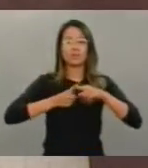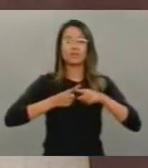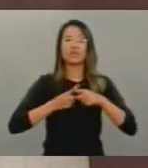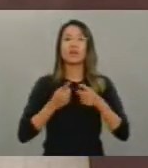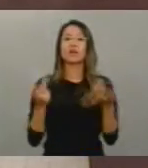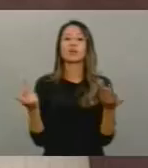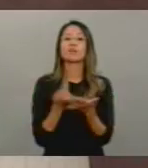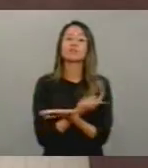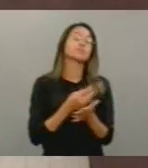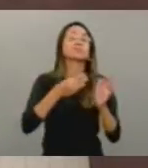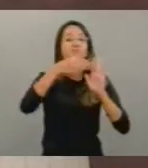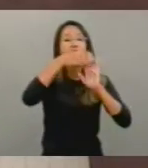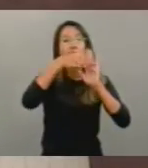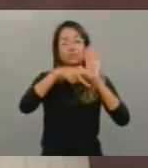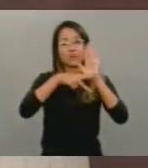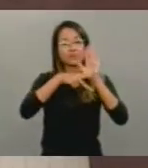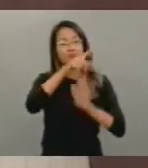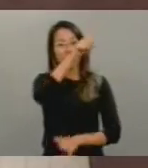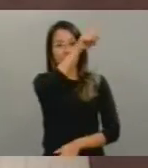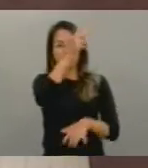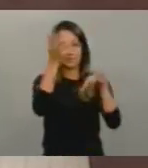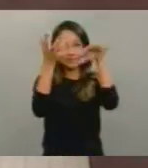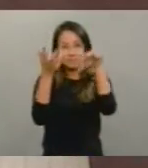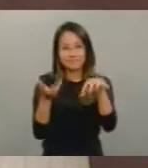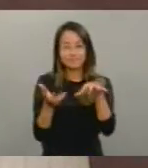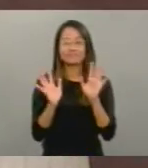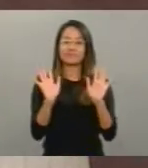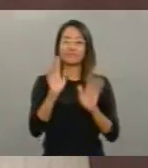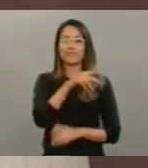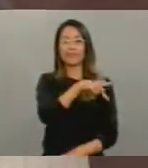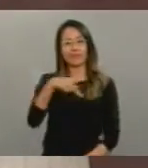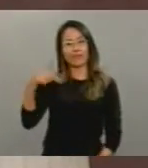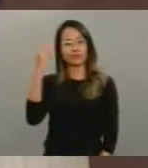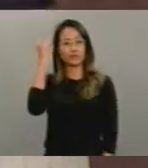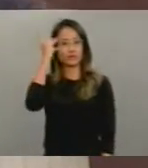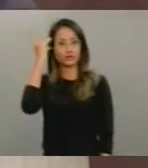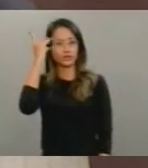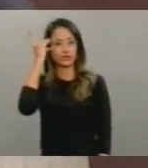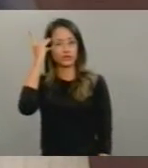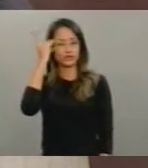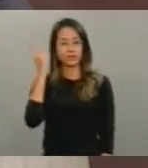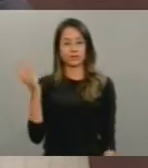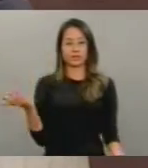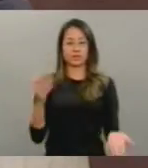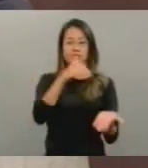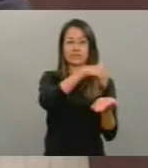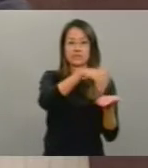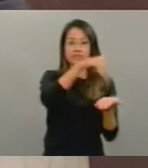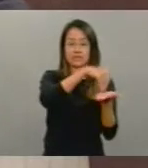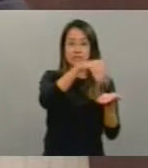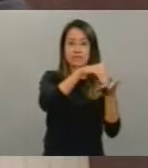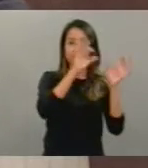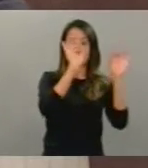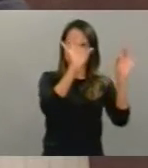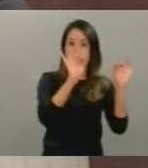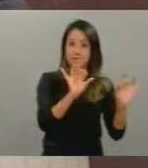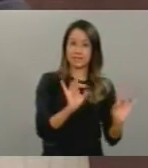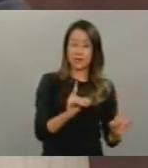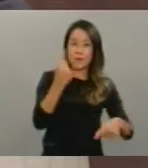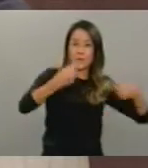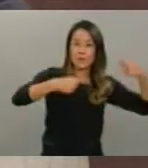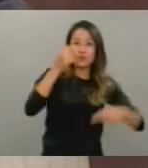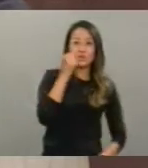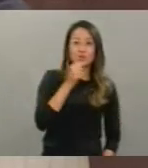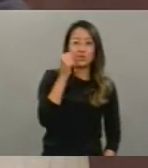medidas provisórias, por exemplo, o presidente Dilma desmonta a Secretaria Especial de Políticas para as